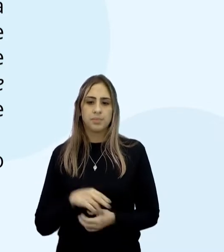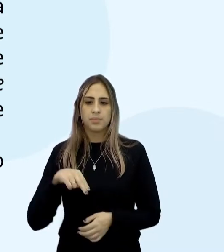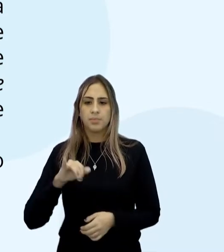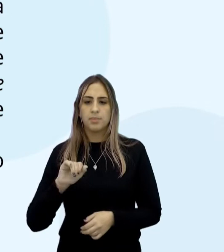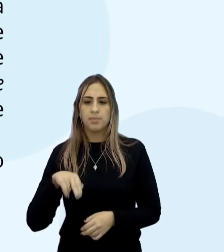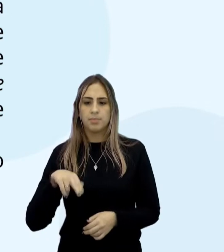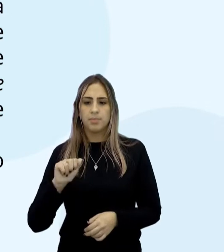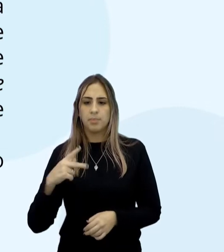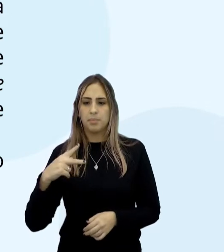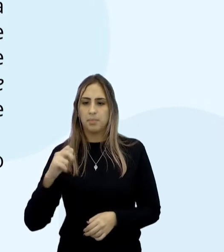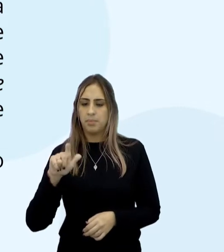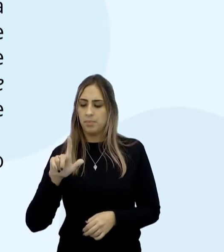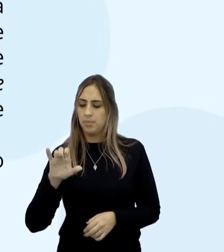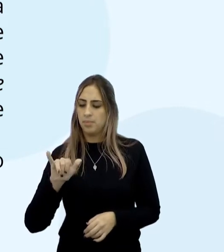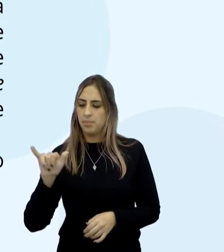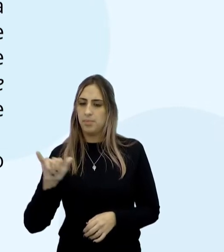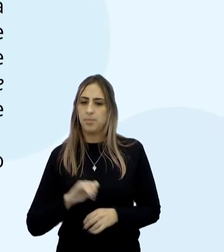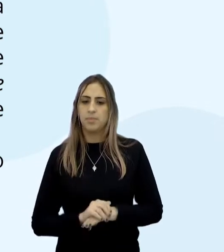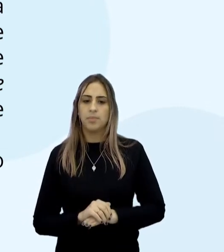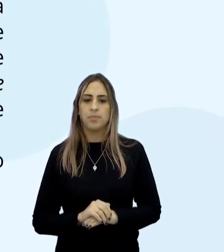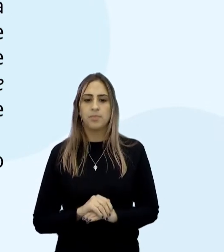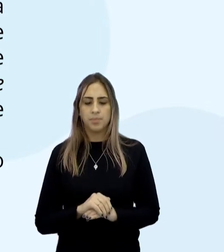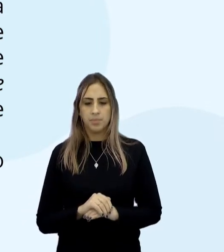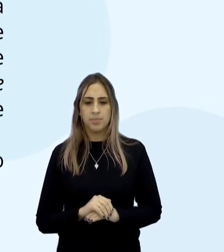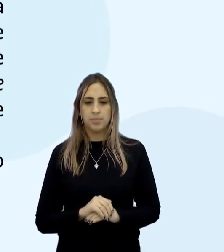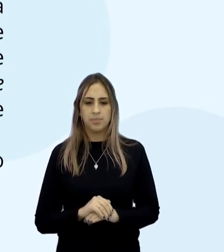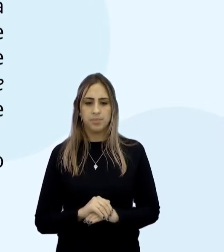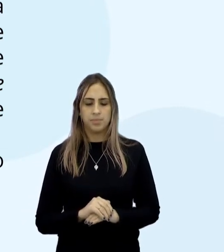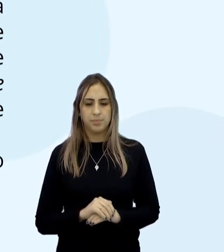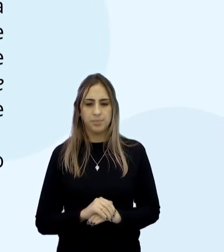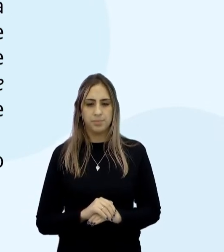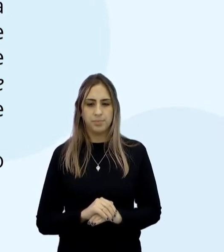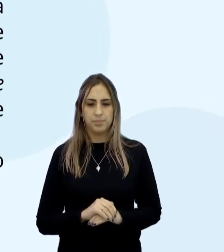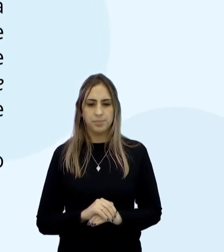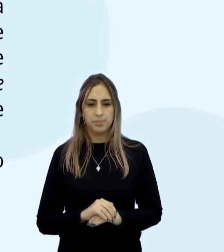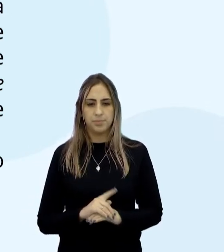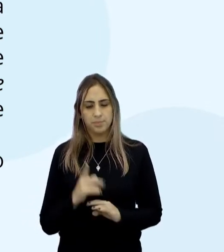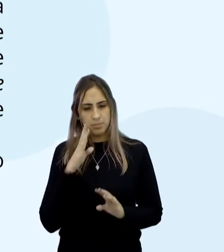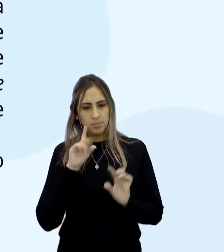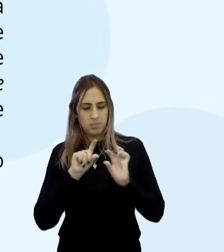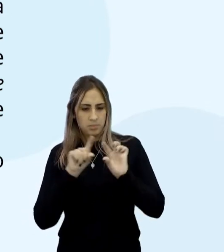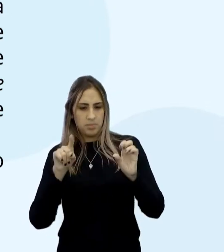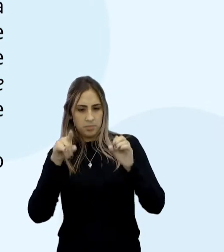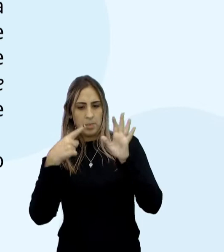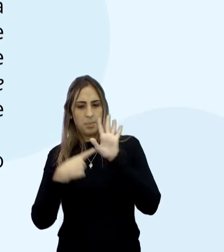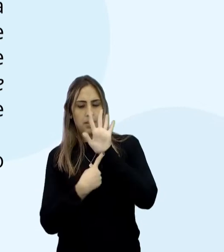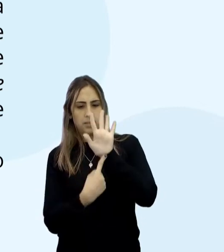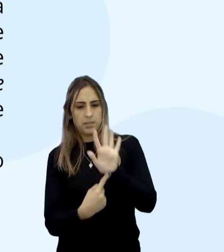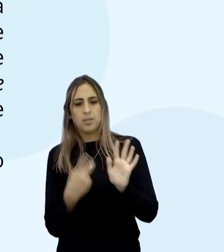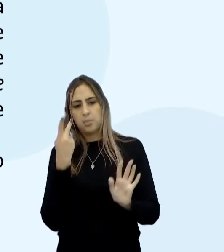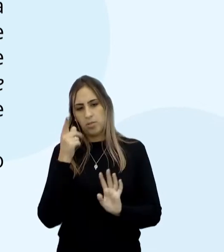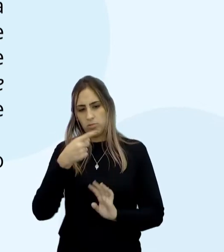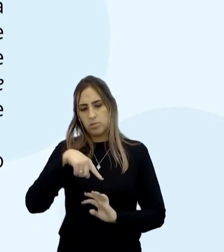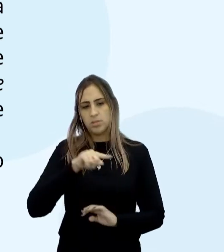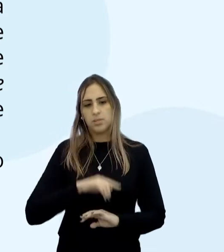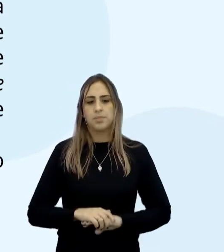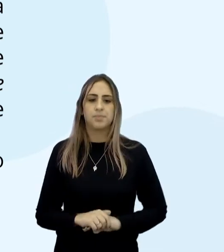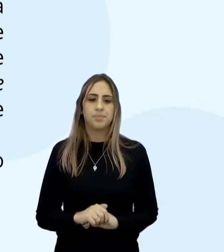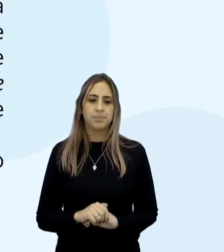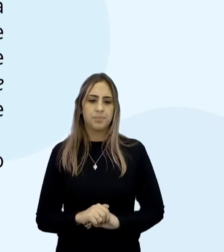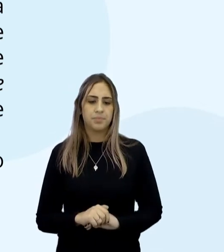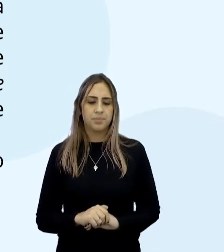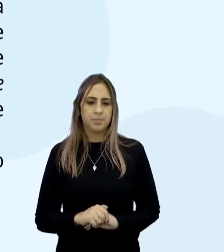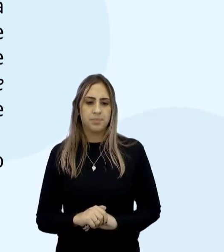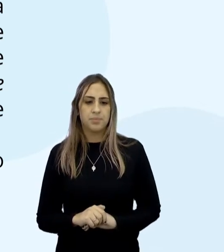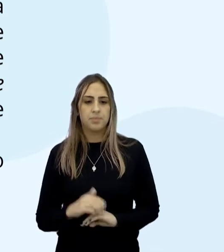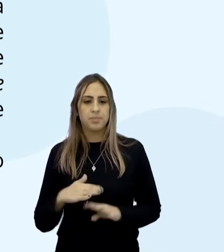nome dela. Me perdoem se a pronúncia estiver errada. Então, temos aquela parte lá que eu falei de apresentação para vocês, tá?